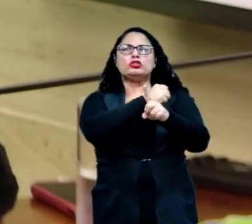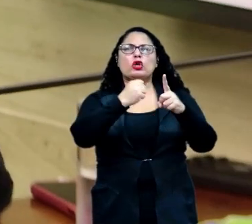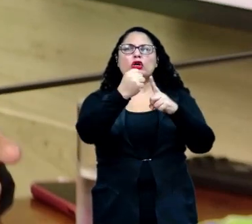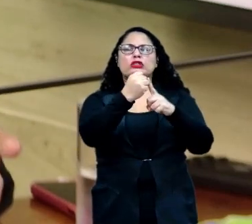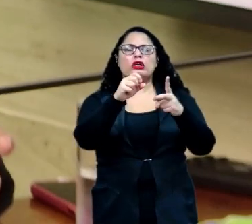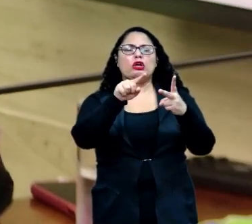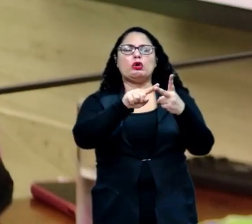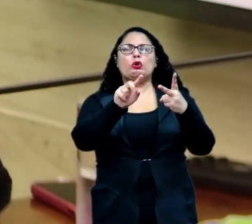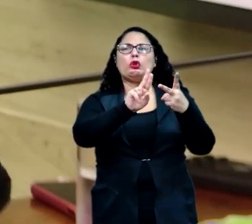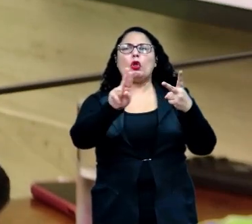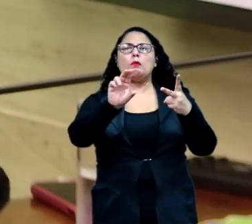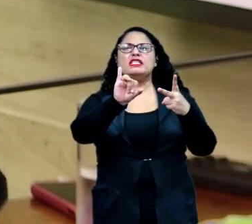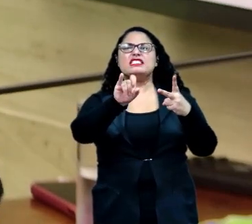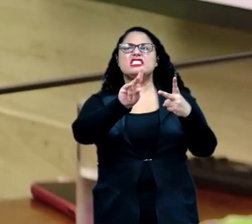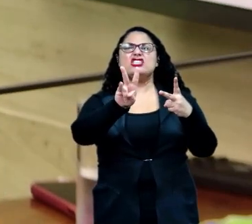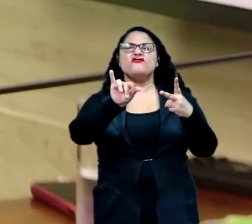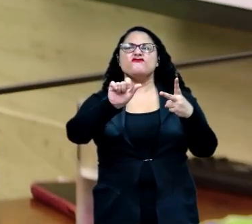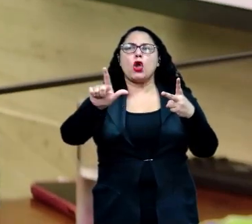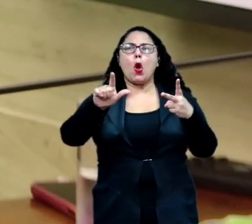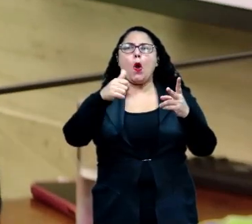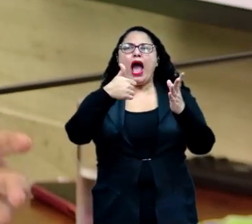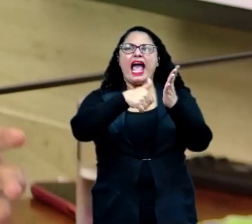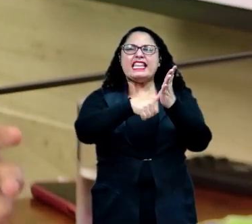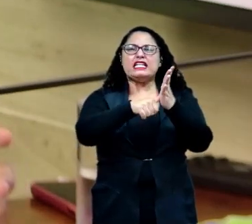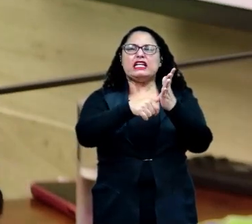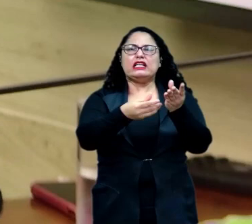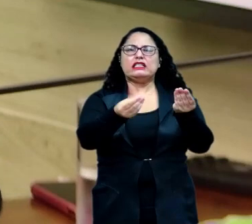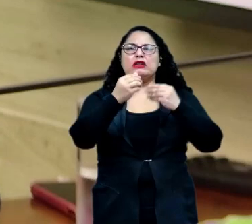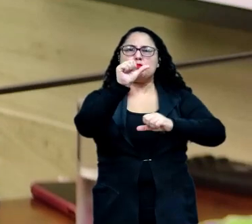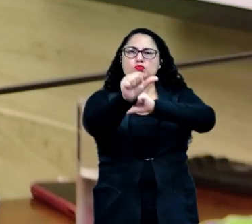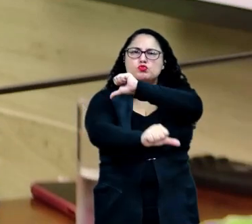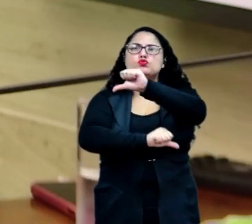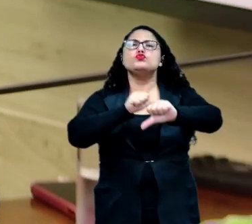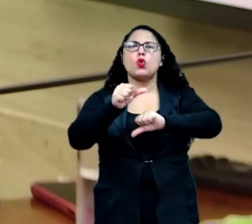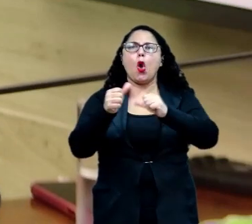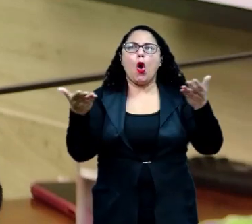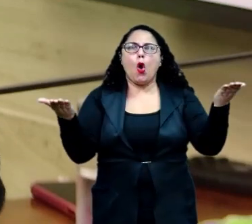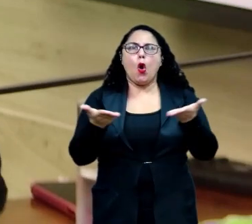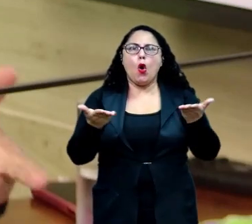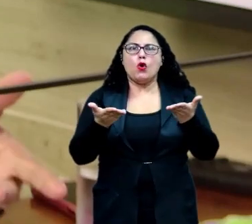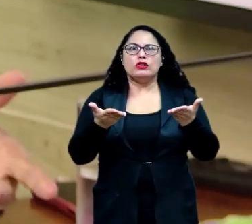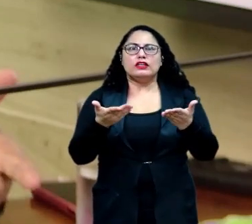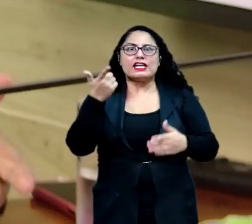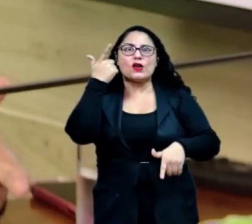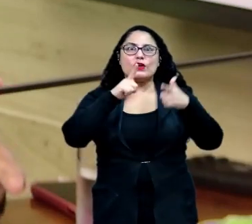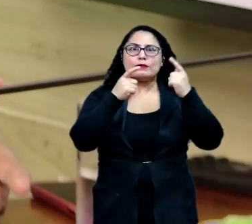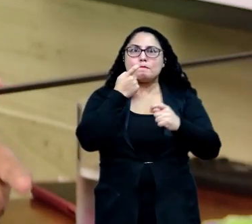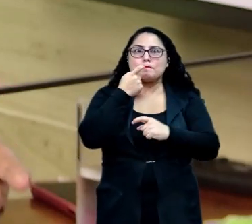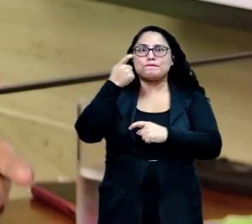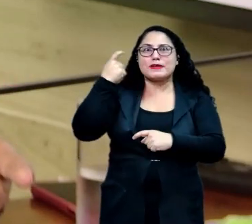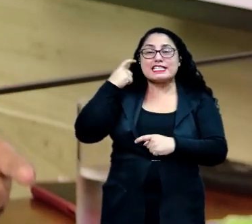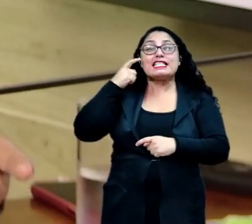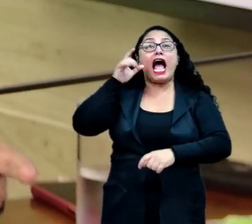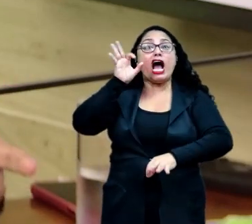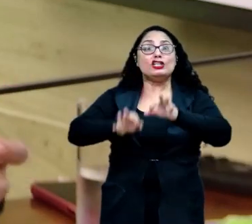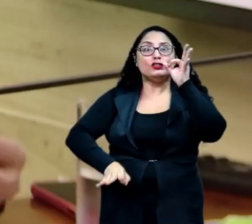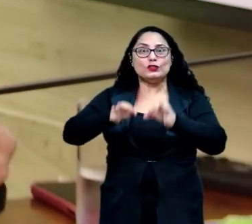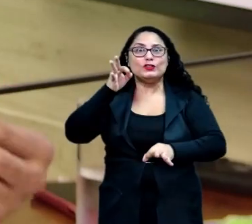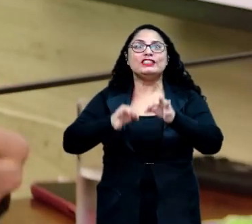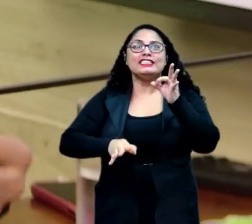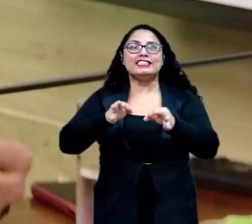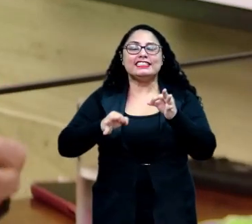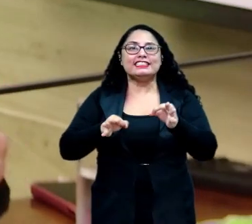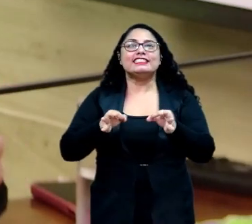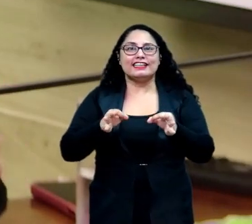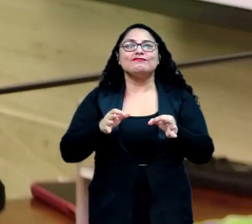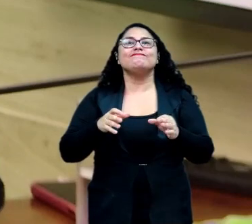nome civil. A identidade já trouxe essa inovação. A gente conquistou recentemente na justiça. Isso é